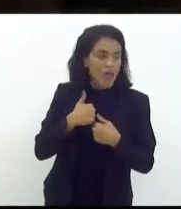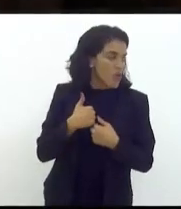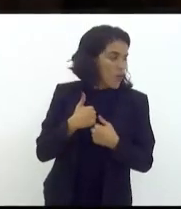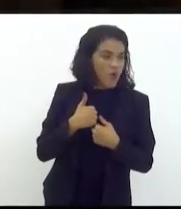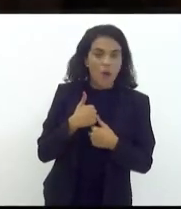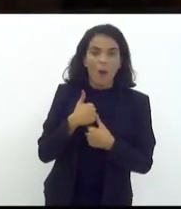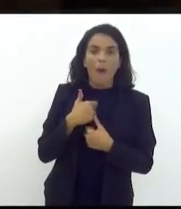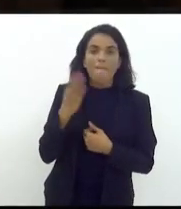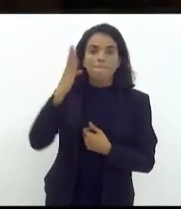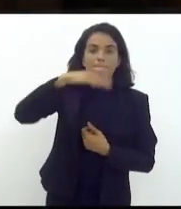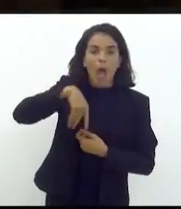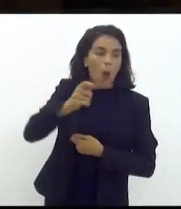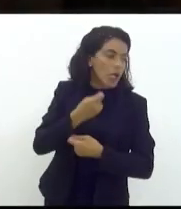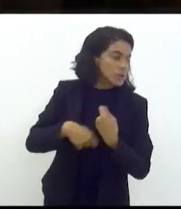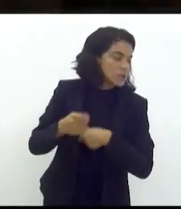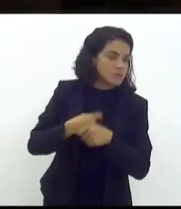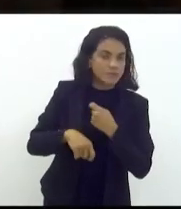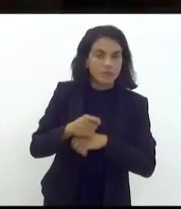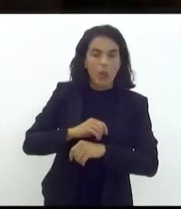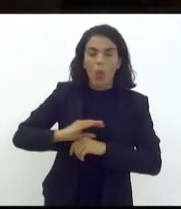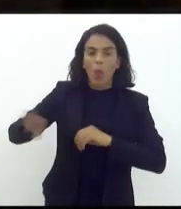quem é que responde